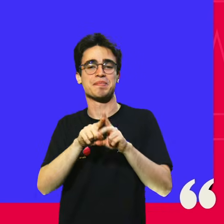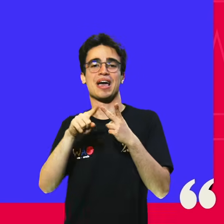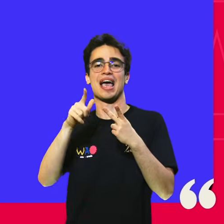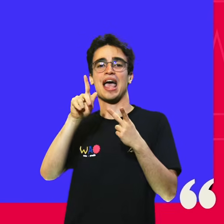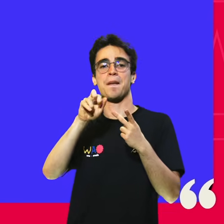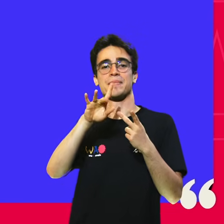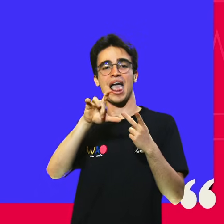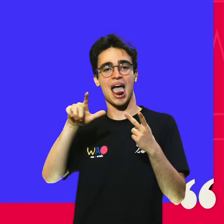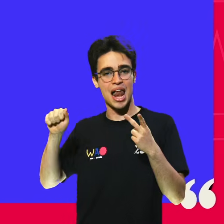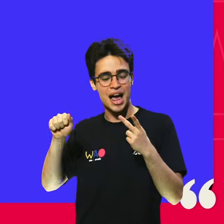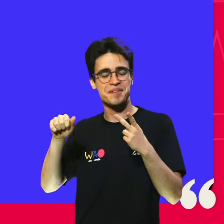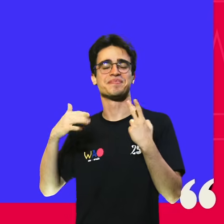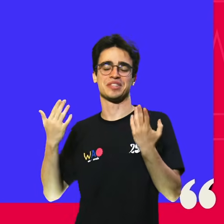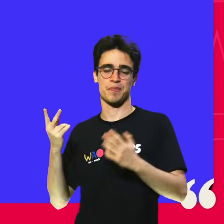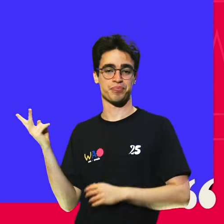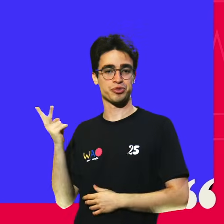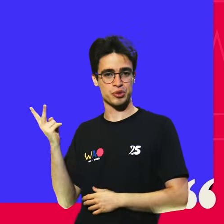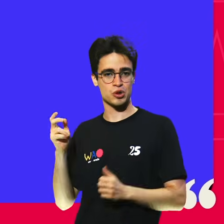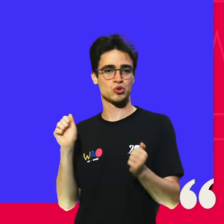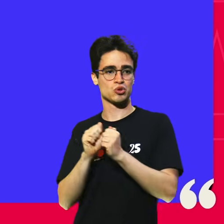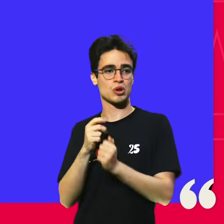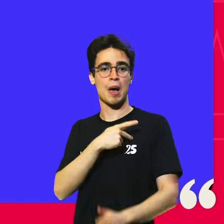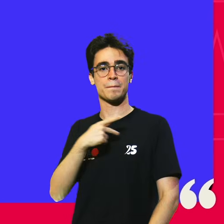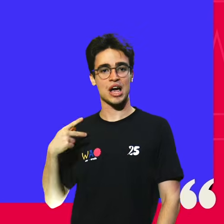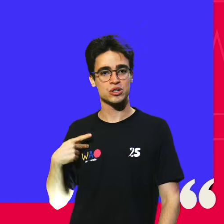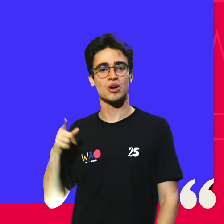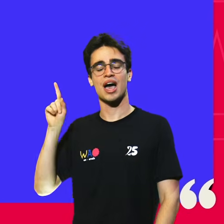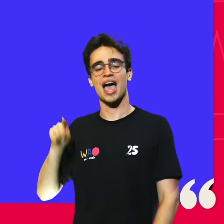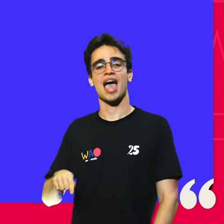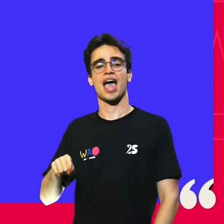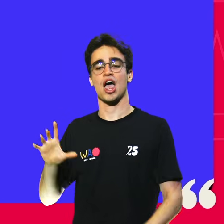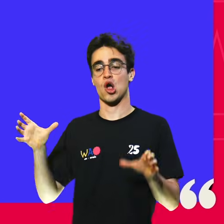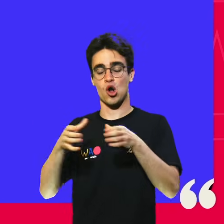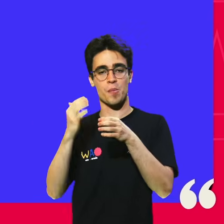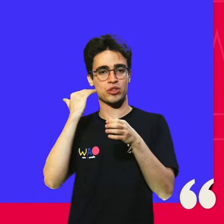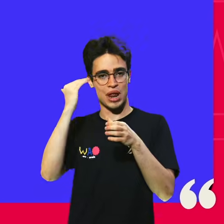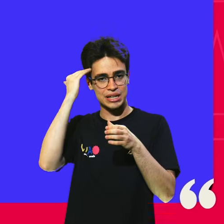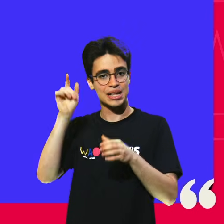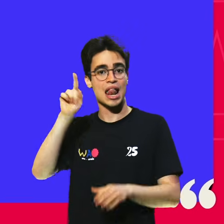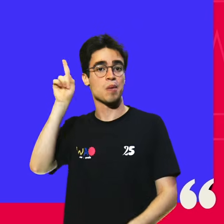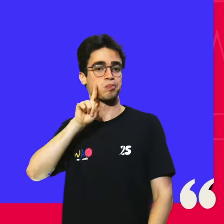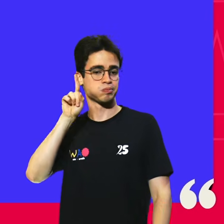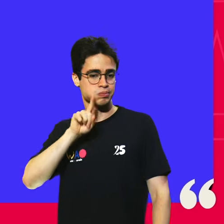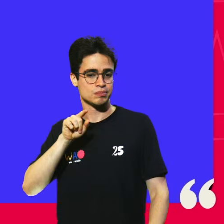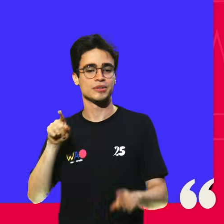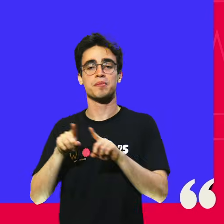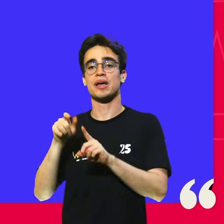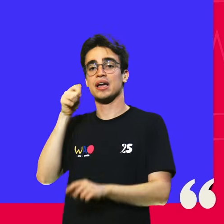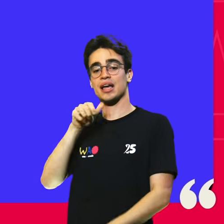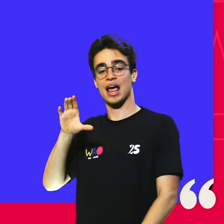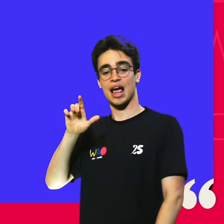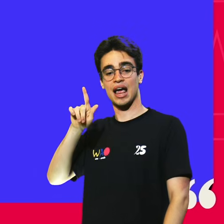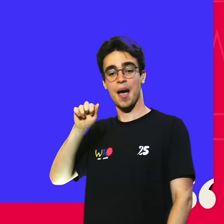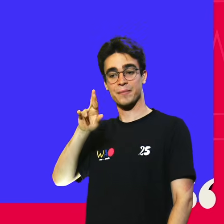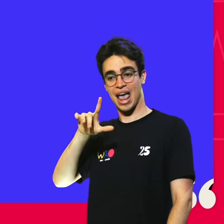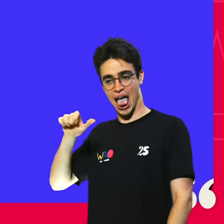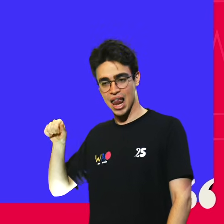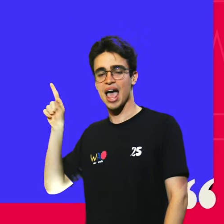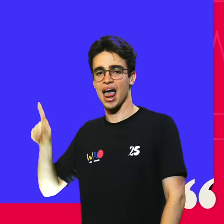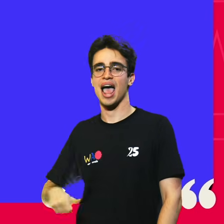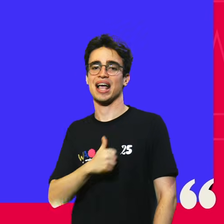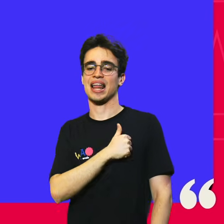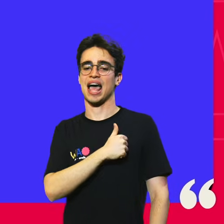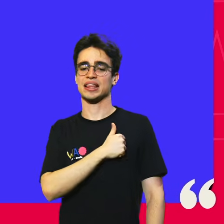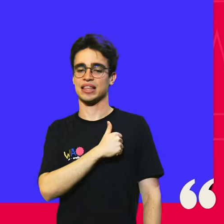estão pastoreando os adolescentes em Portland, nos Estados Unidos. Gabriela é uma canadense, brasileira